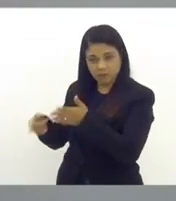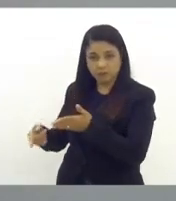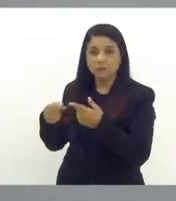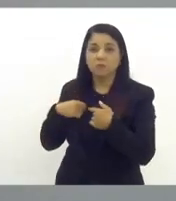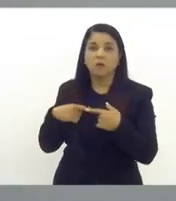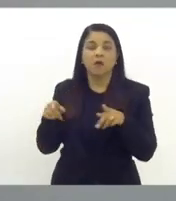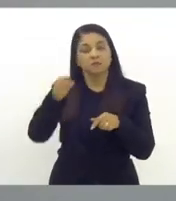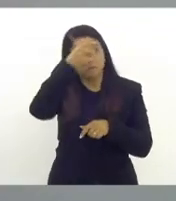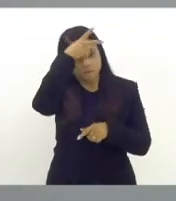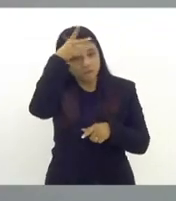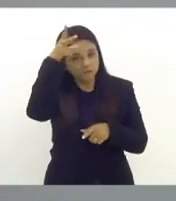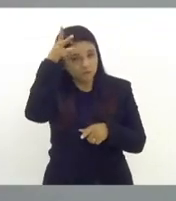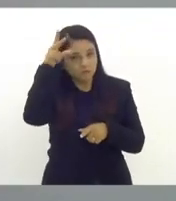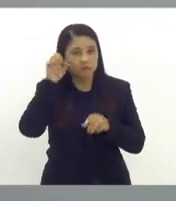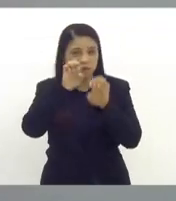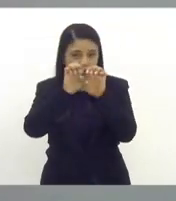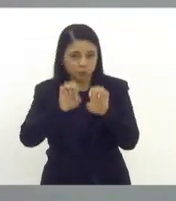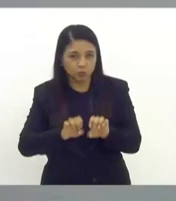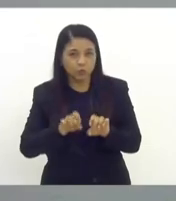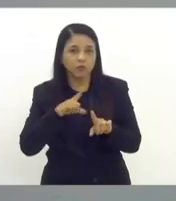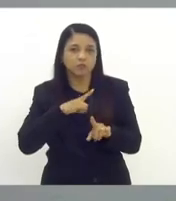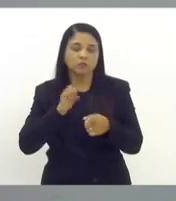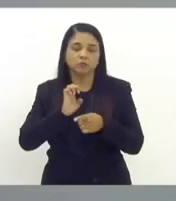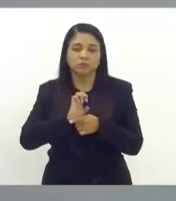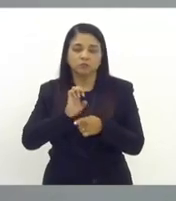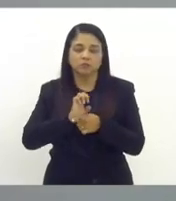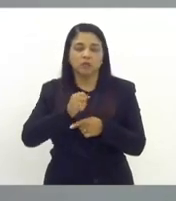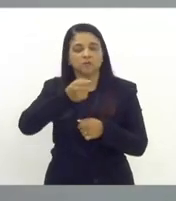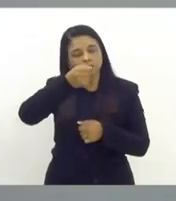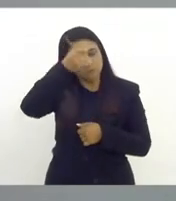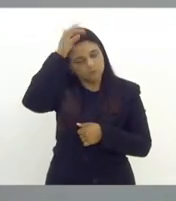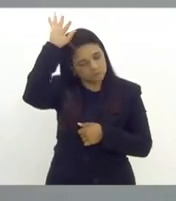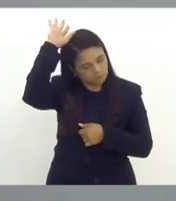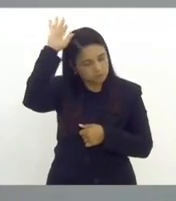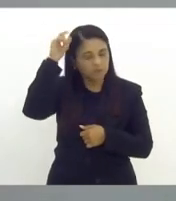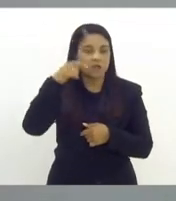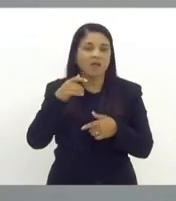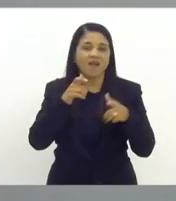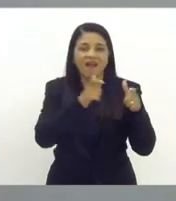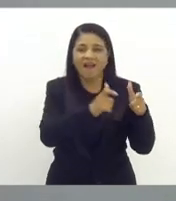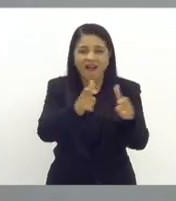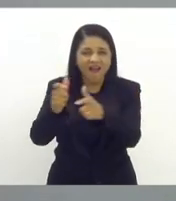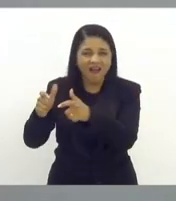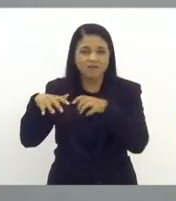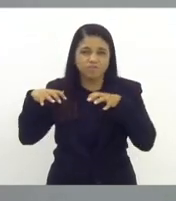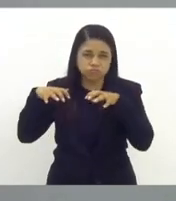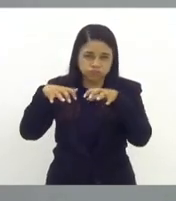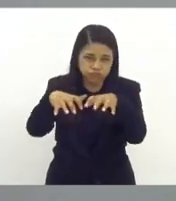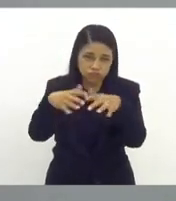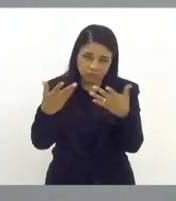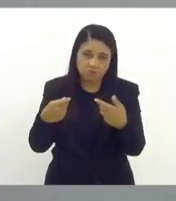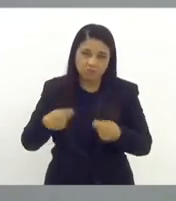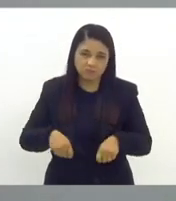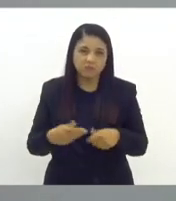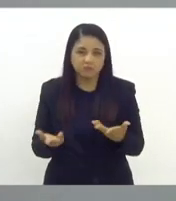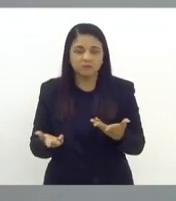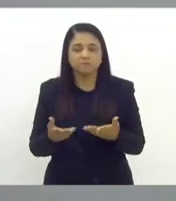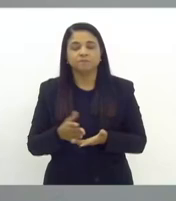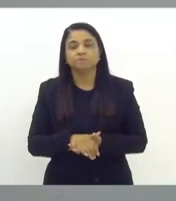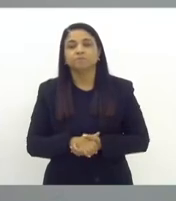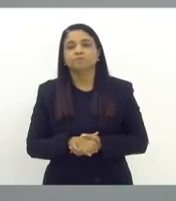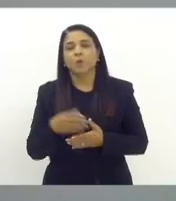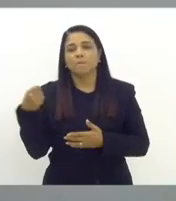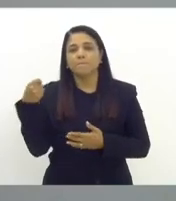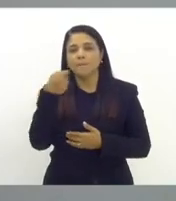pelo menos da Prefeitura do Estado dos Bombeiros nessa em algumas áreas que foram afetados vou passar